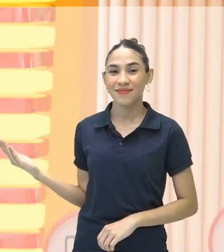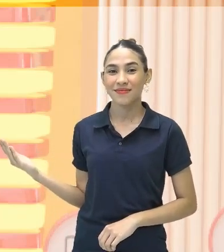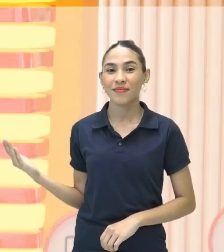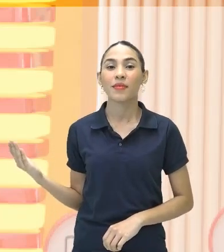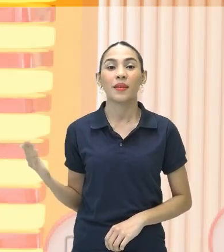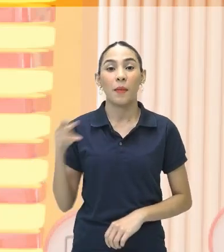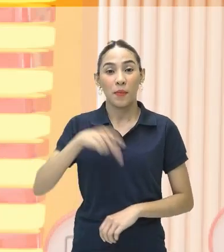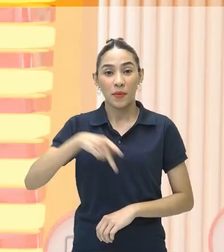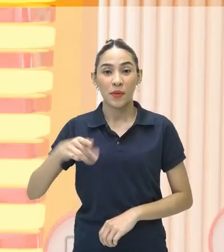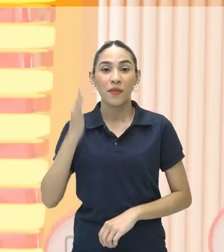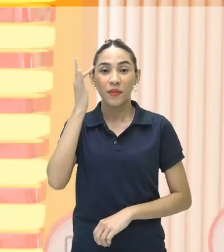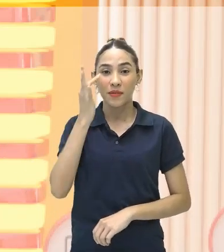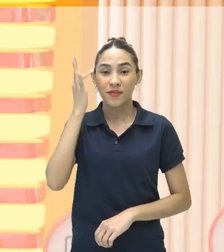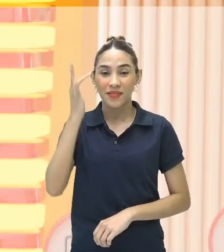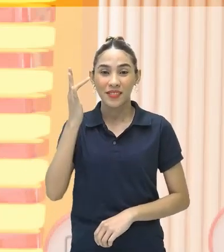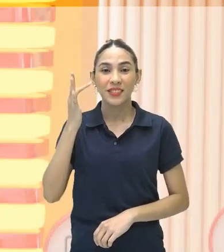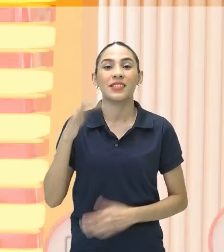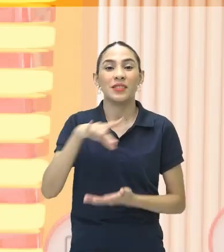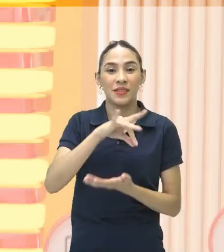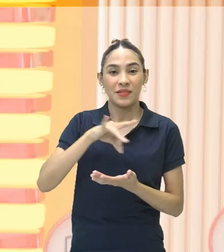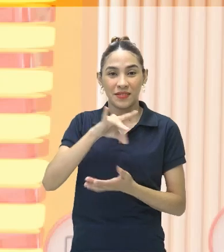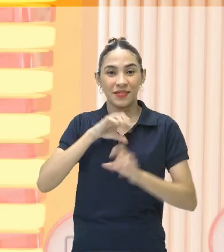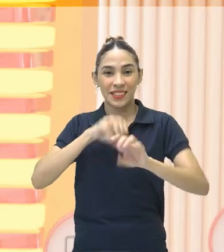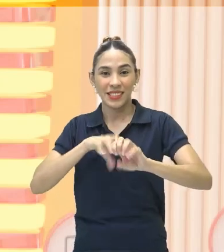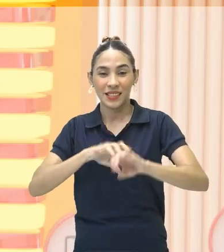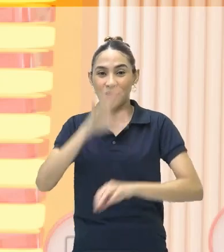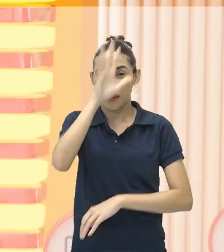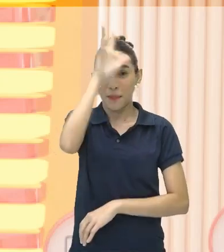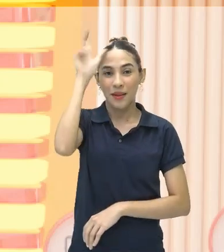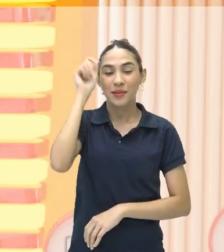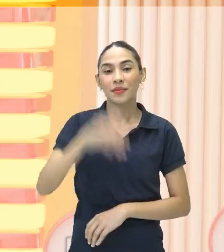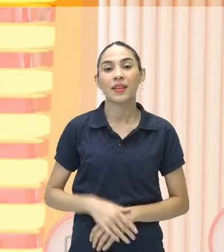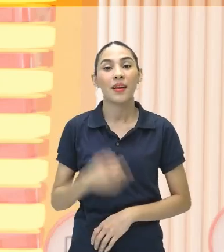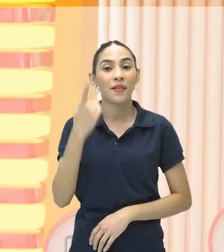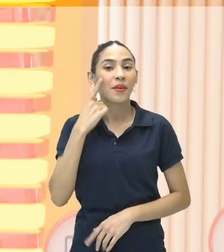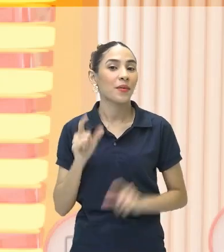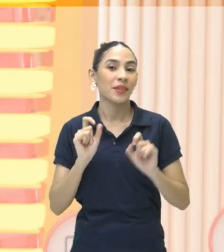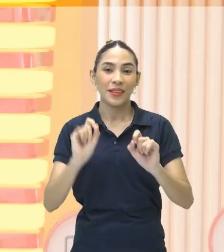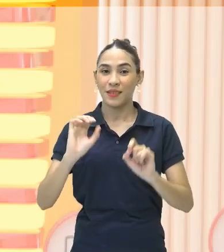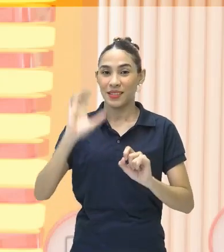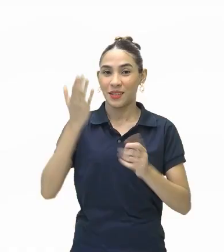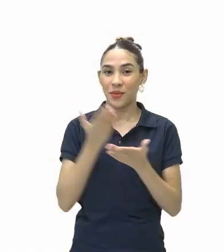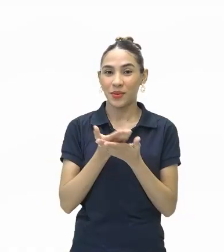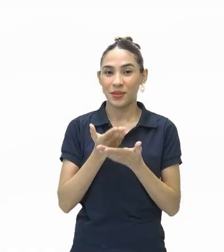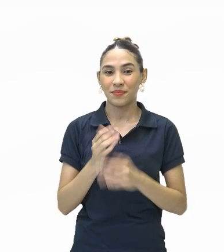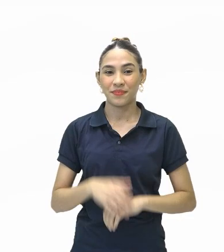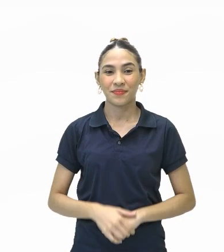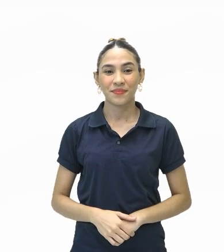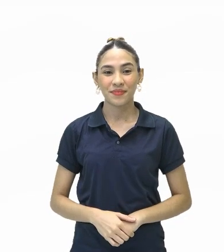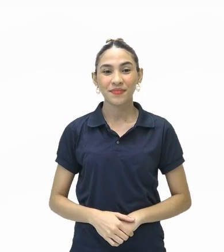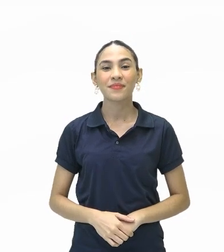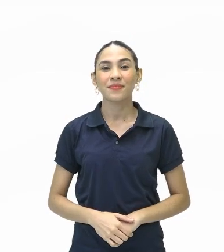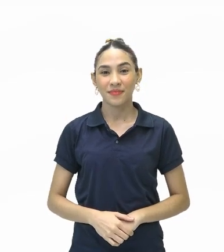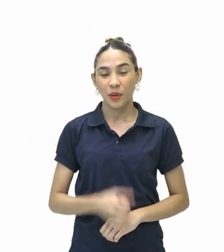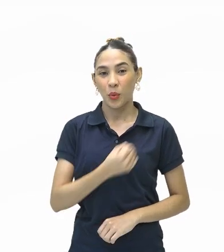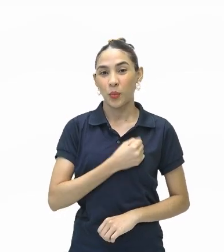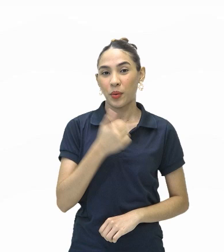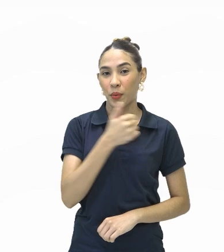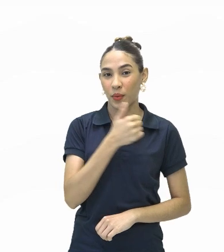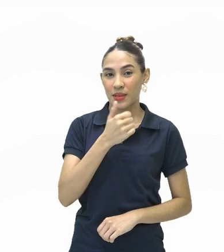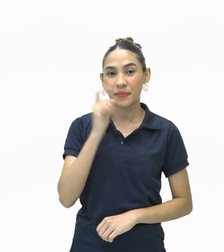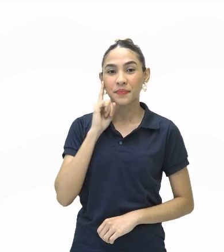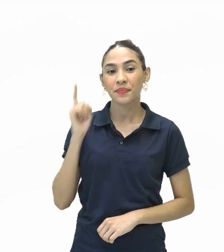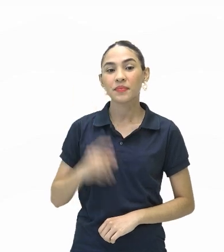de Filosofia do Centro de Mídias do Amazonas. Vamos ver o que vai acontecer nessa aula? É a aula de número